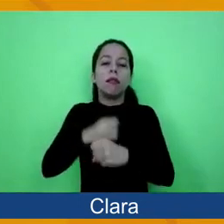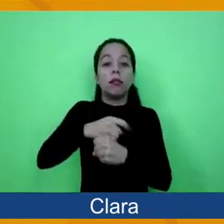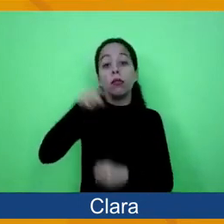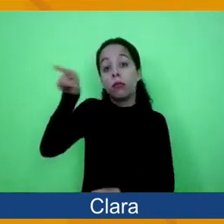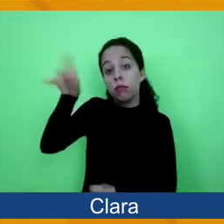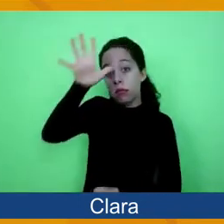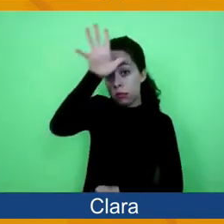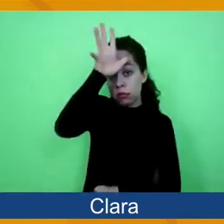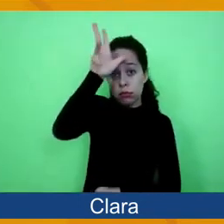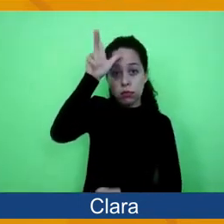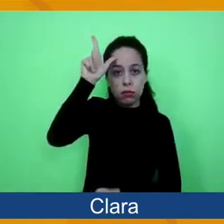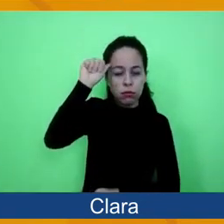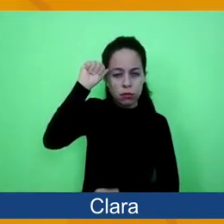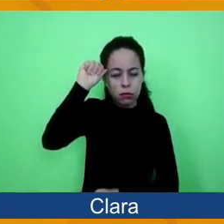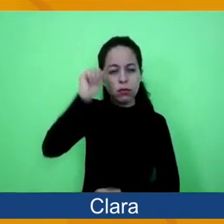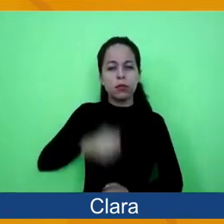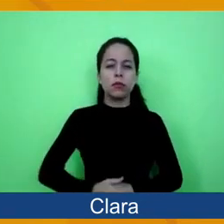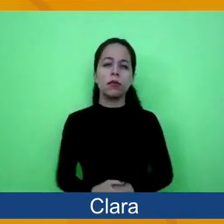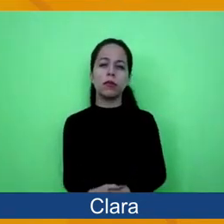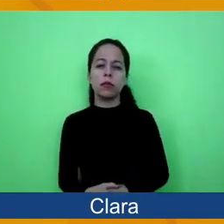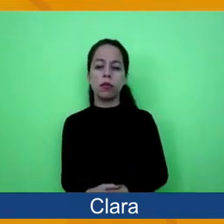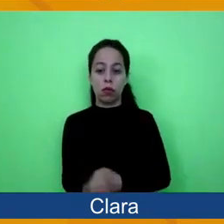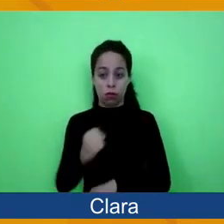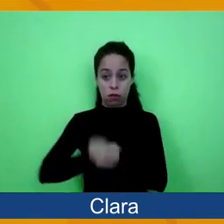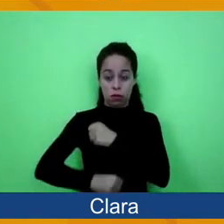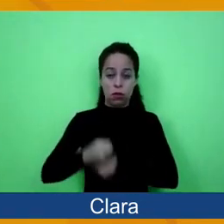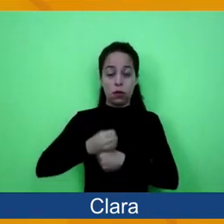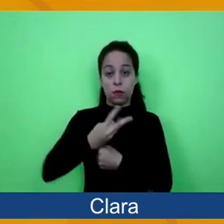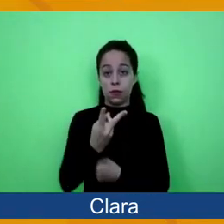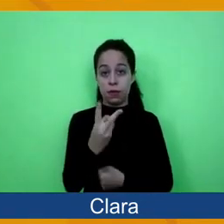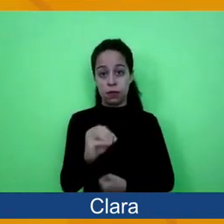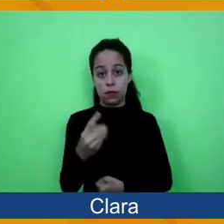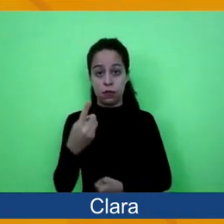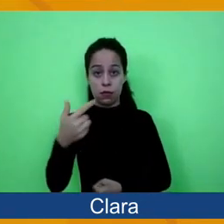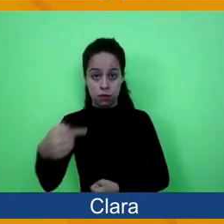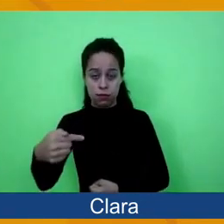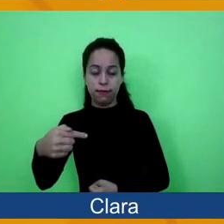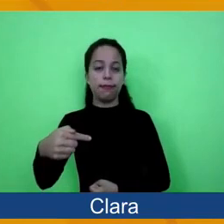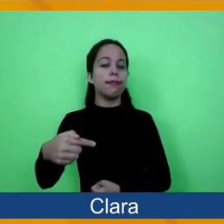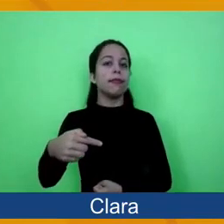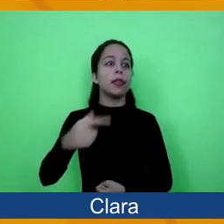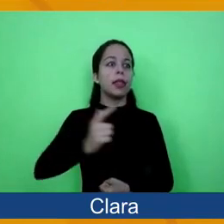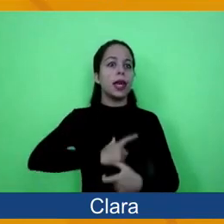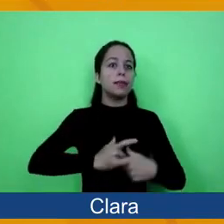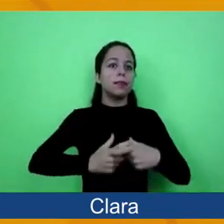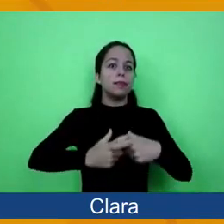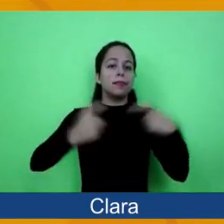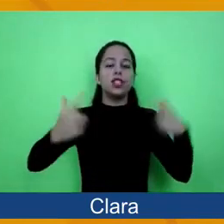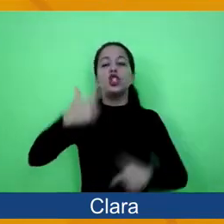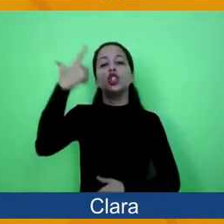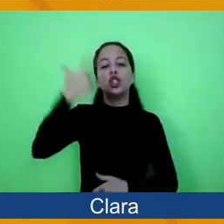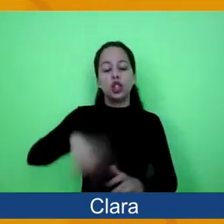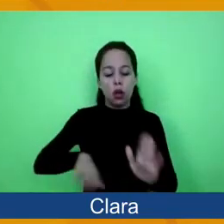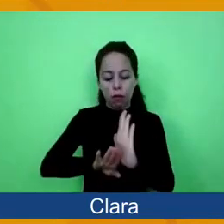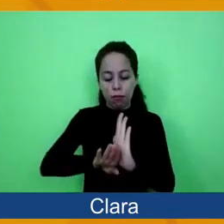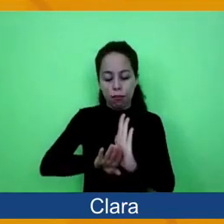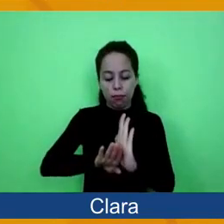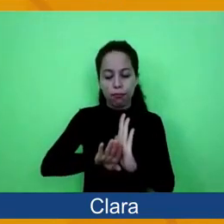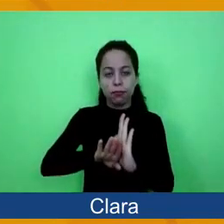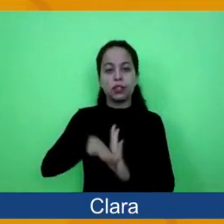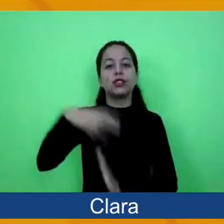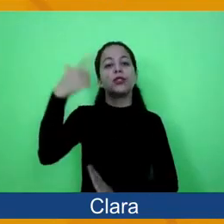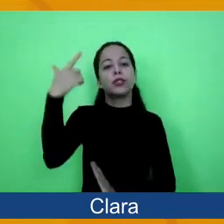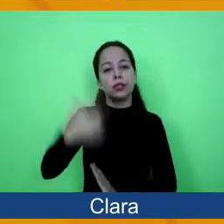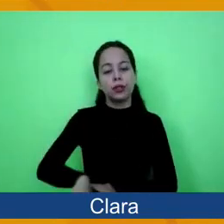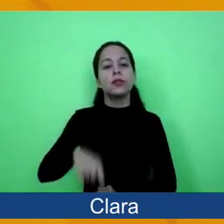desde 2017, esse desmatamento tem crescido de novo, infelizmente, né? Então, isso é